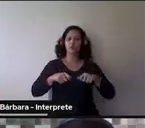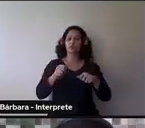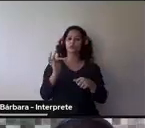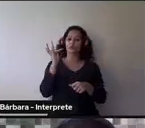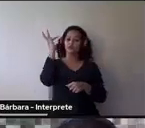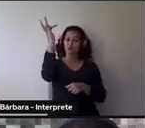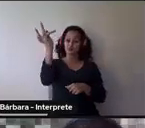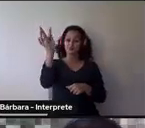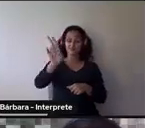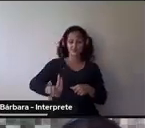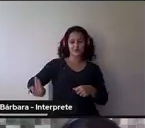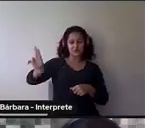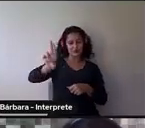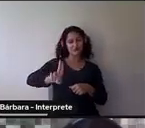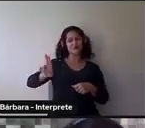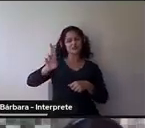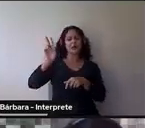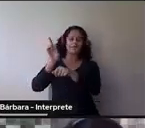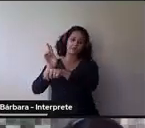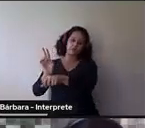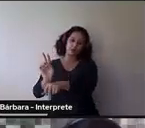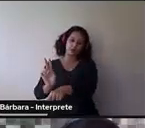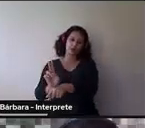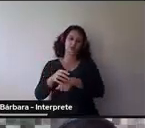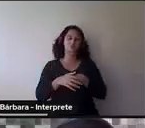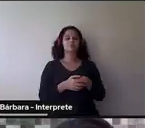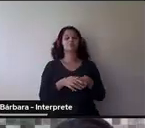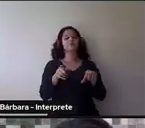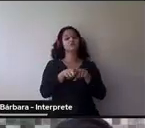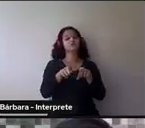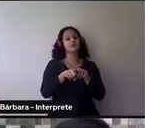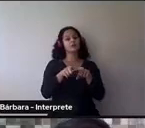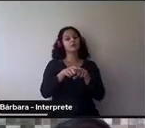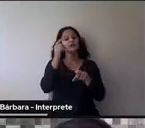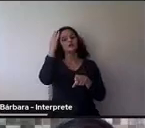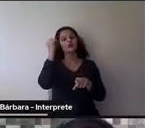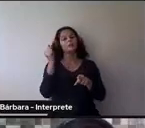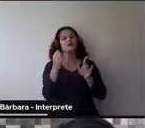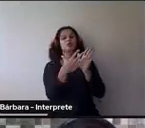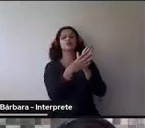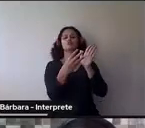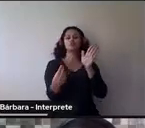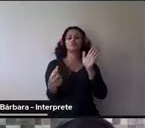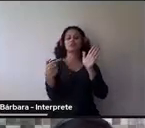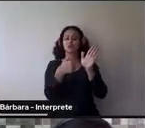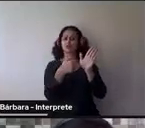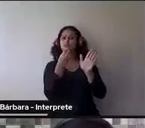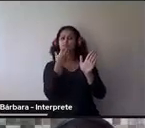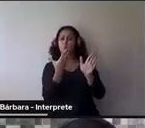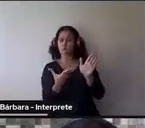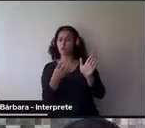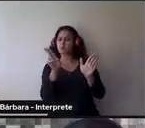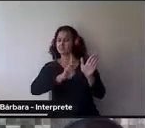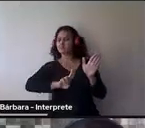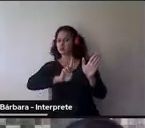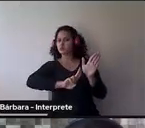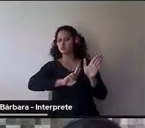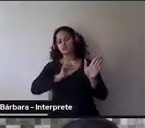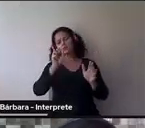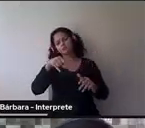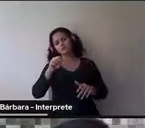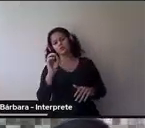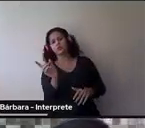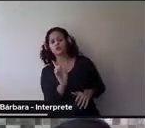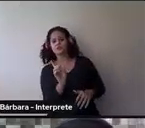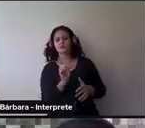conservação. Então, avaliar também a funcionalidade desses modelos para as unidades de conservação de Mata Atlântica. Foi observado